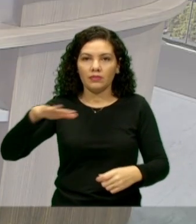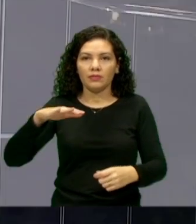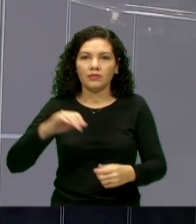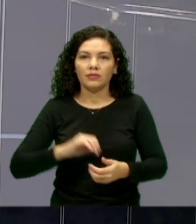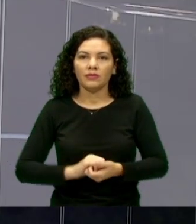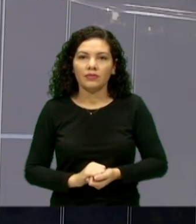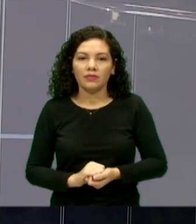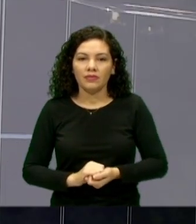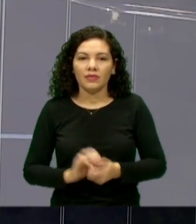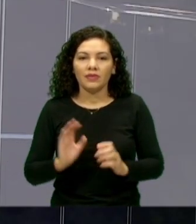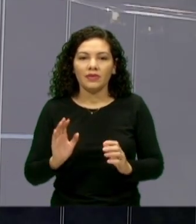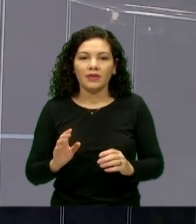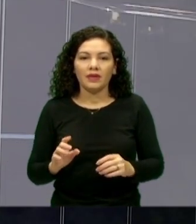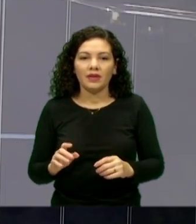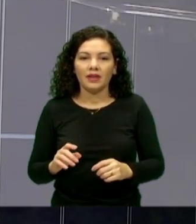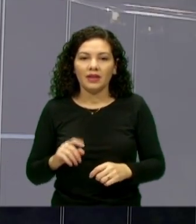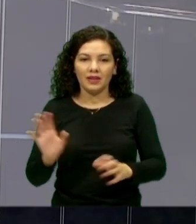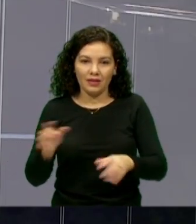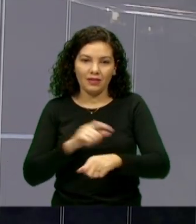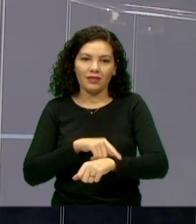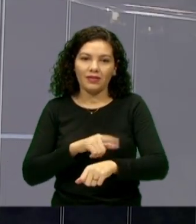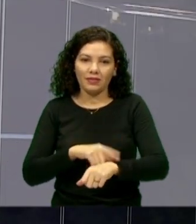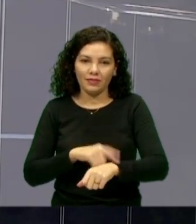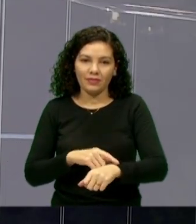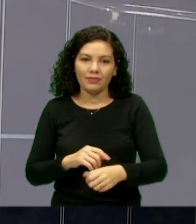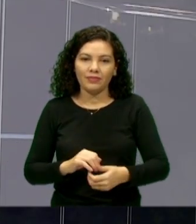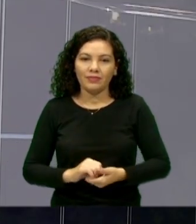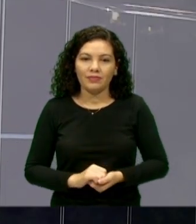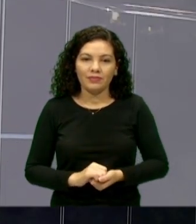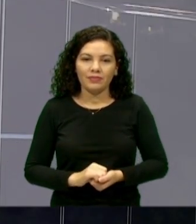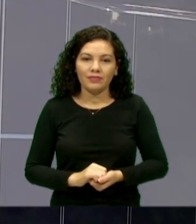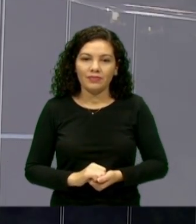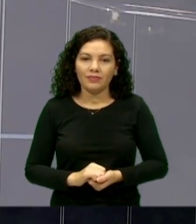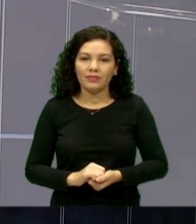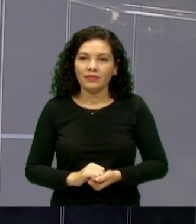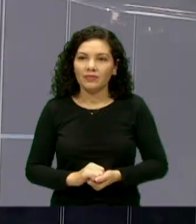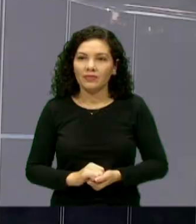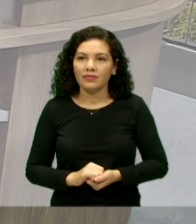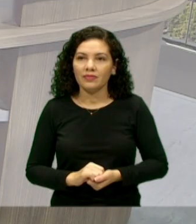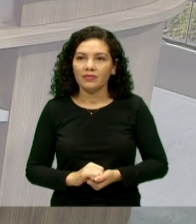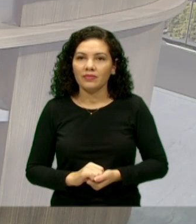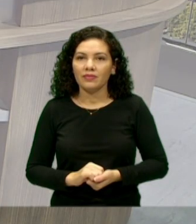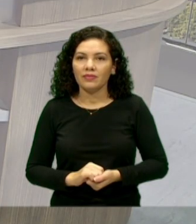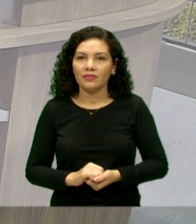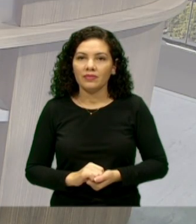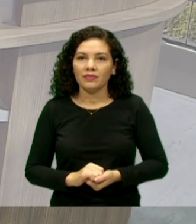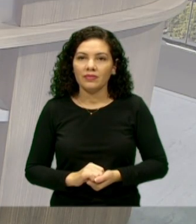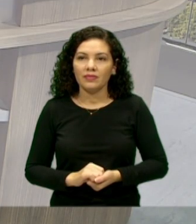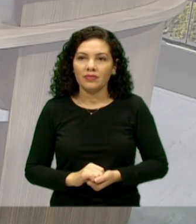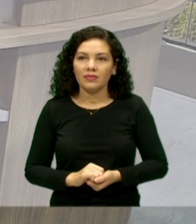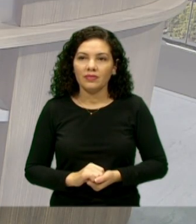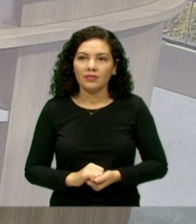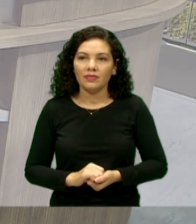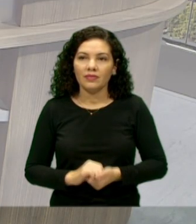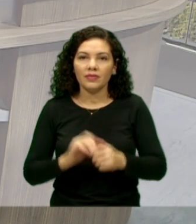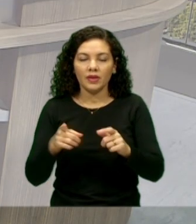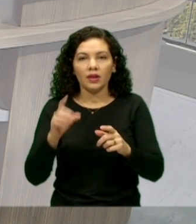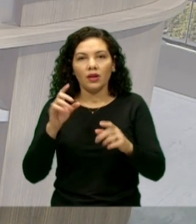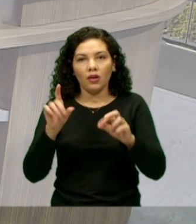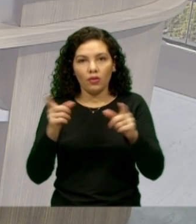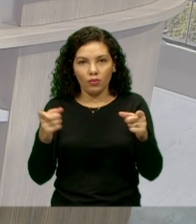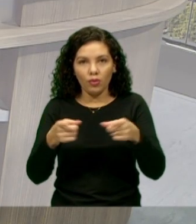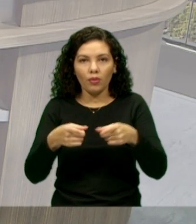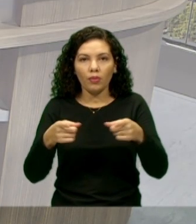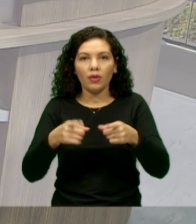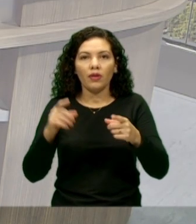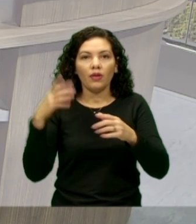A gente já tomou bastante tempo com isso, né? Vamos passar de... É que eu só queria até fazer uma parte, que até saiu da Conferência de Saúde do